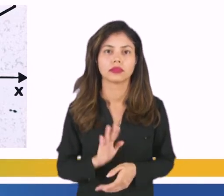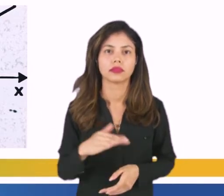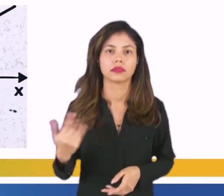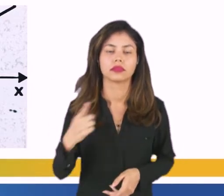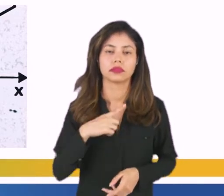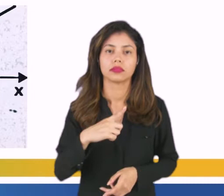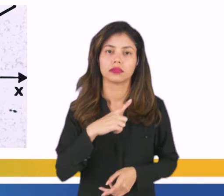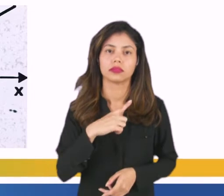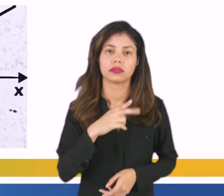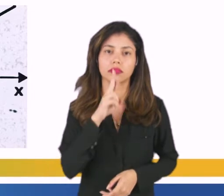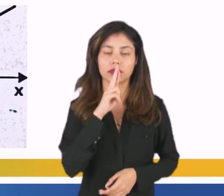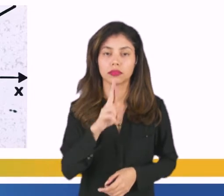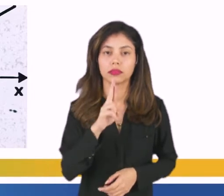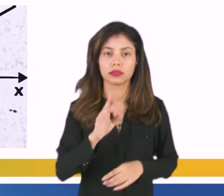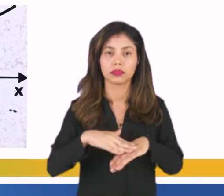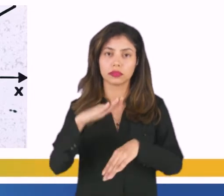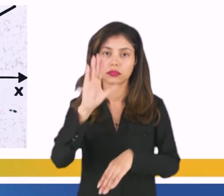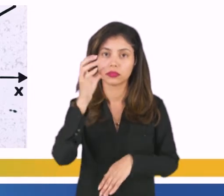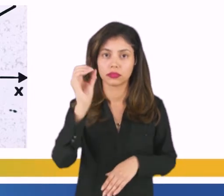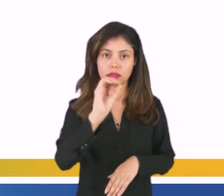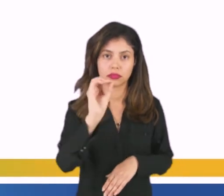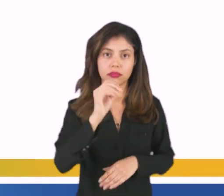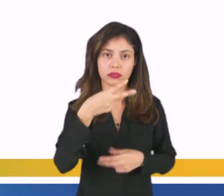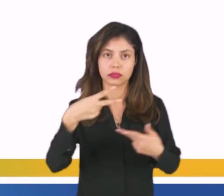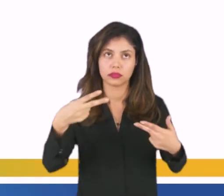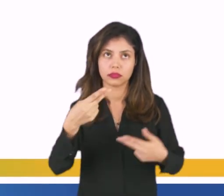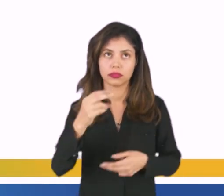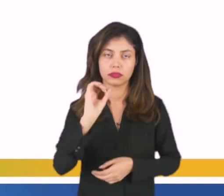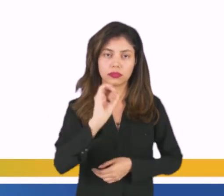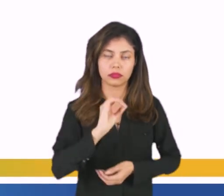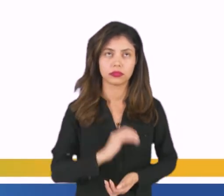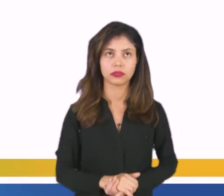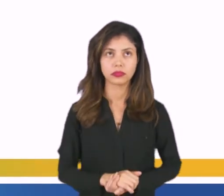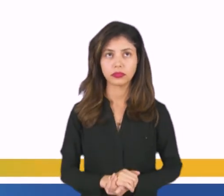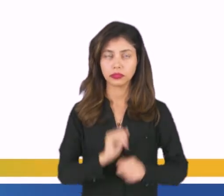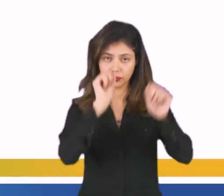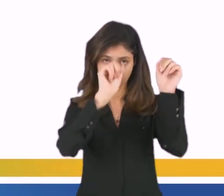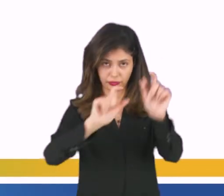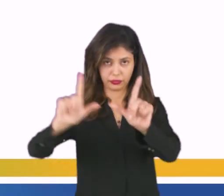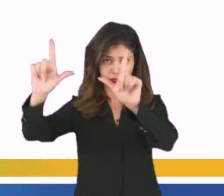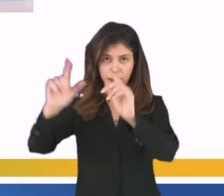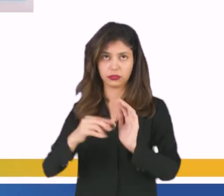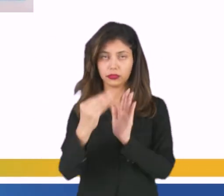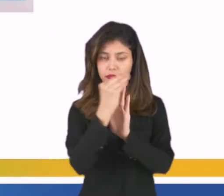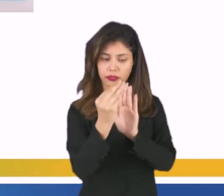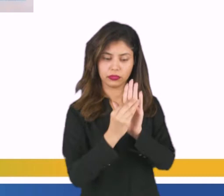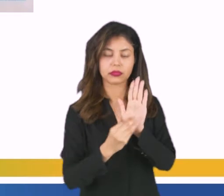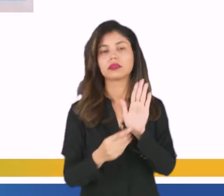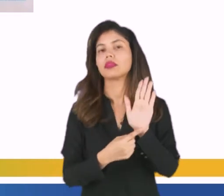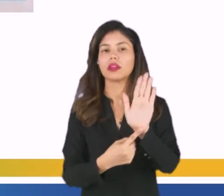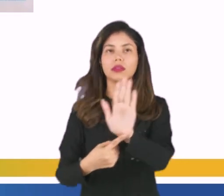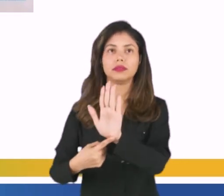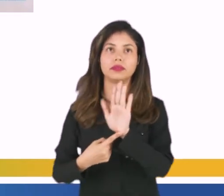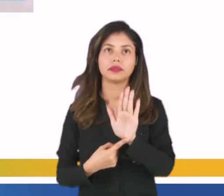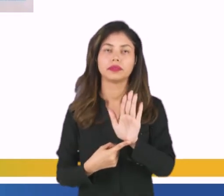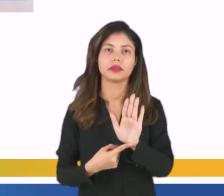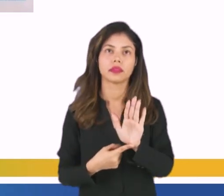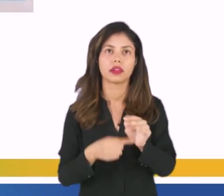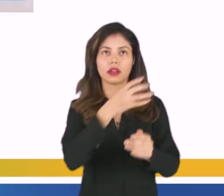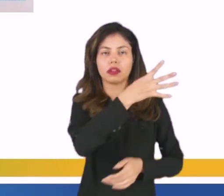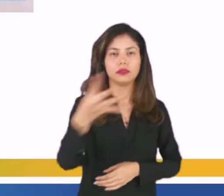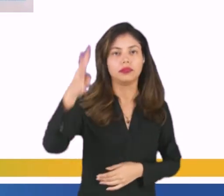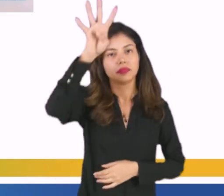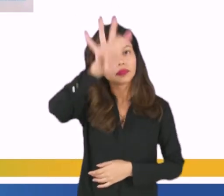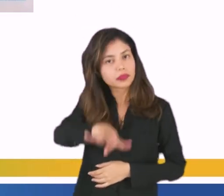terá a solução maior ou igual a zero. Tudo bem? Então, acompanhe aí o material mais uma vez. Dada a construção do quadro